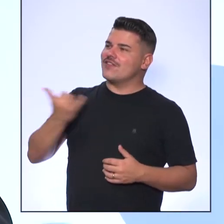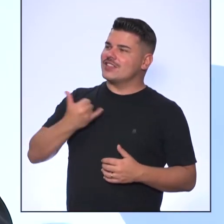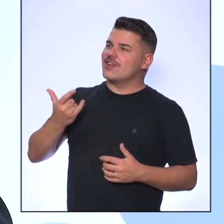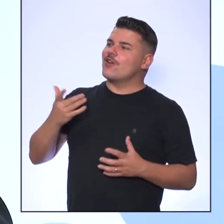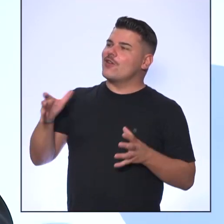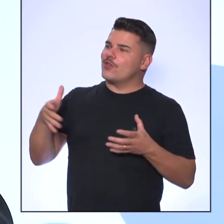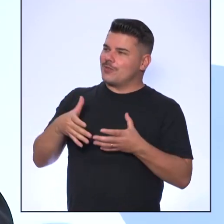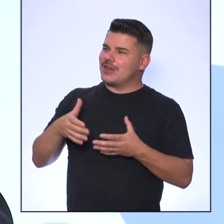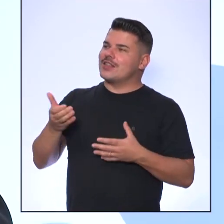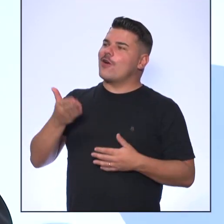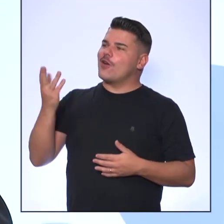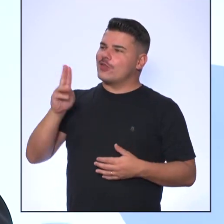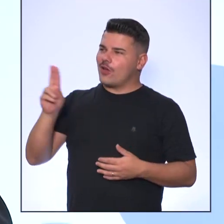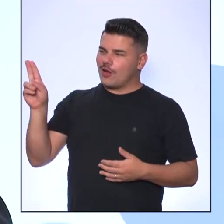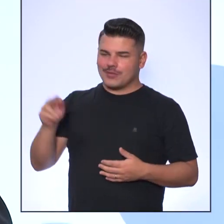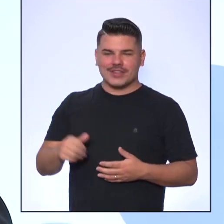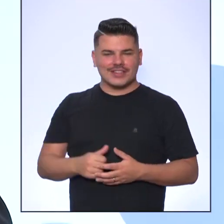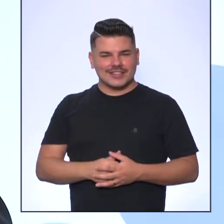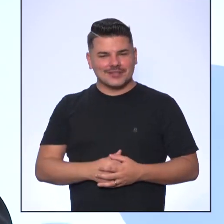Cláudio, para a galera.